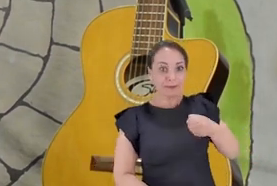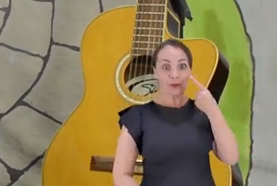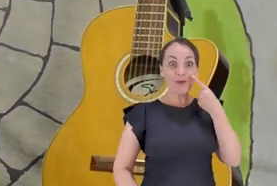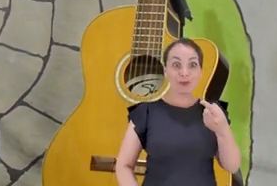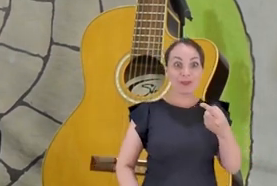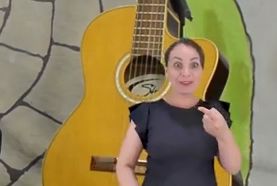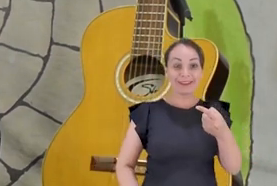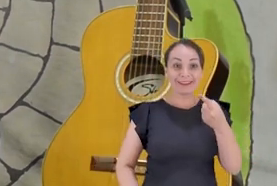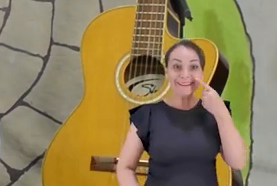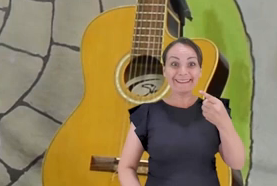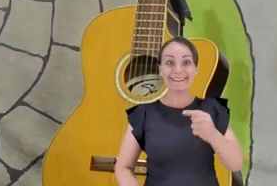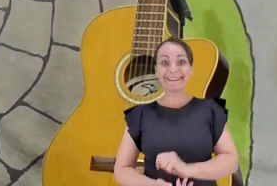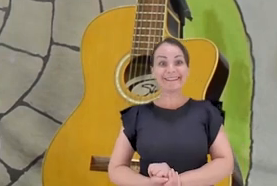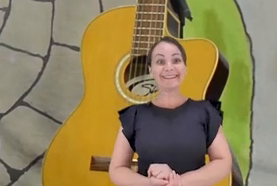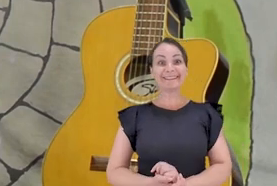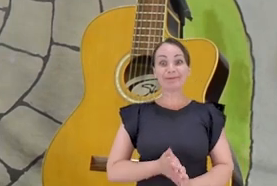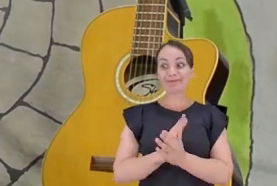ver? Vamos ver, né?